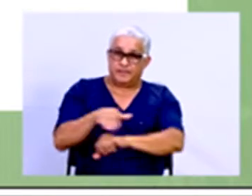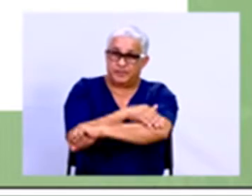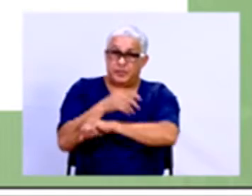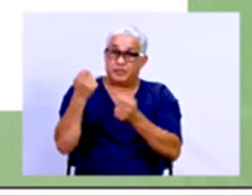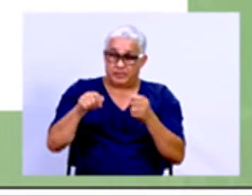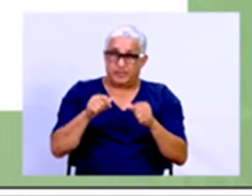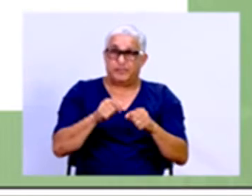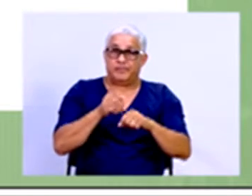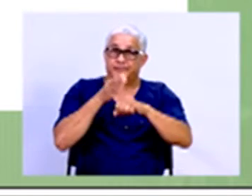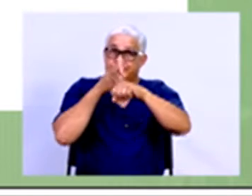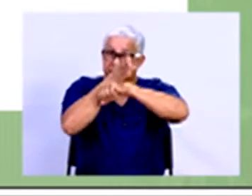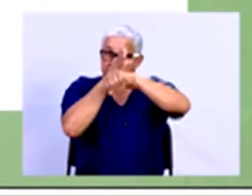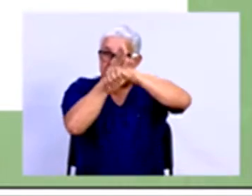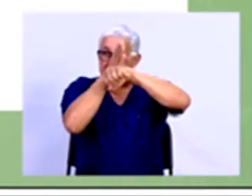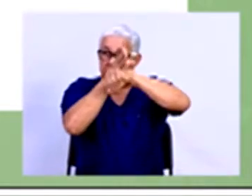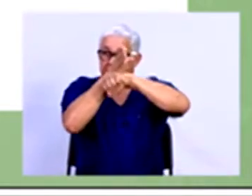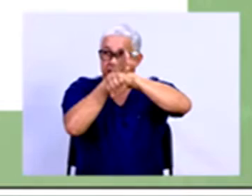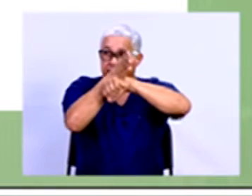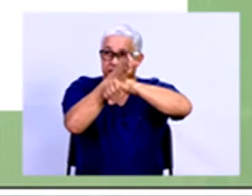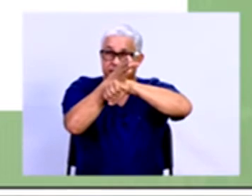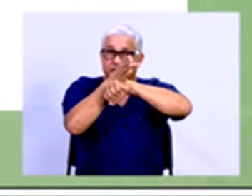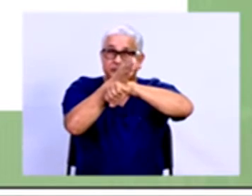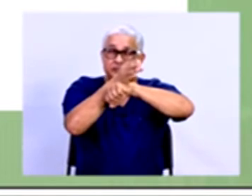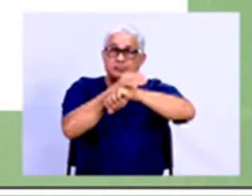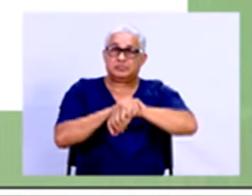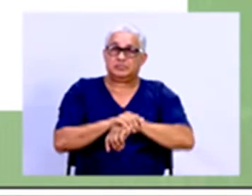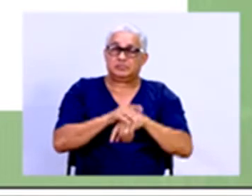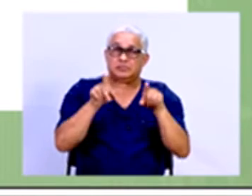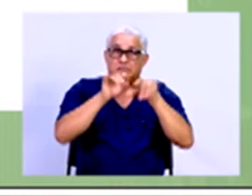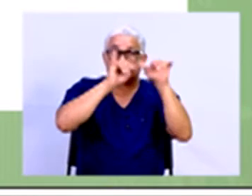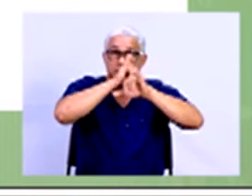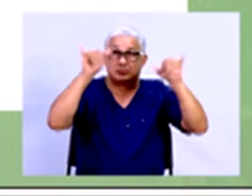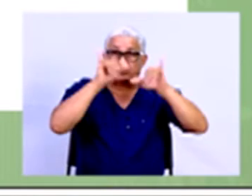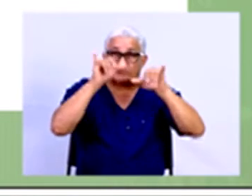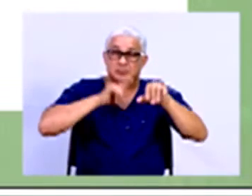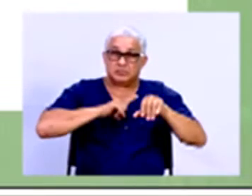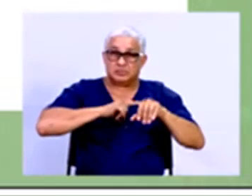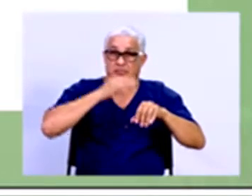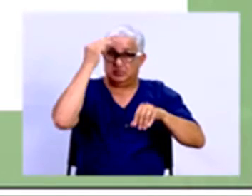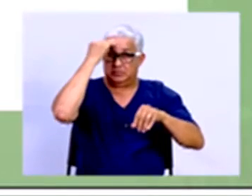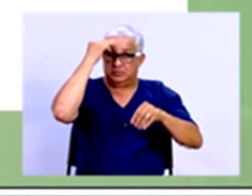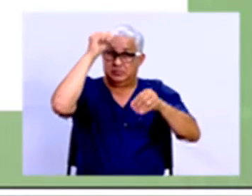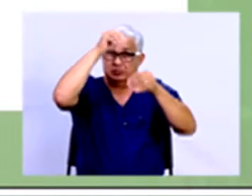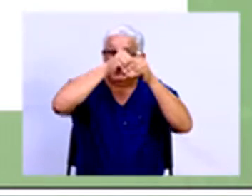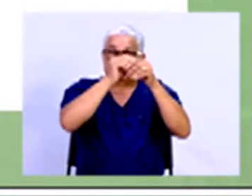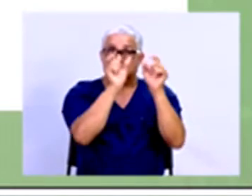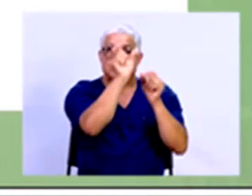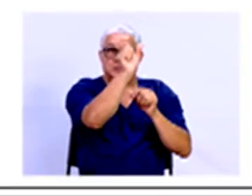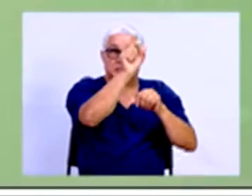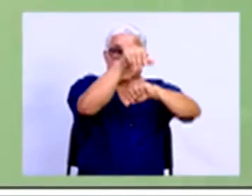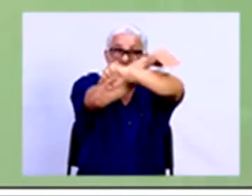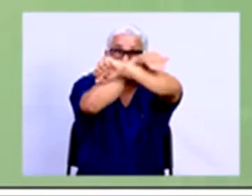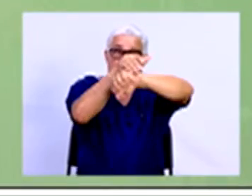acessar o registro, né, a informação que está na memória, na posição e